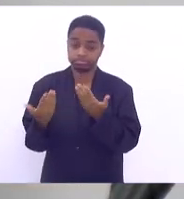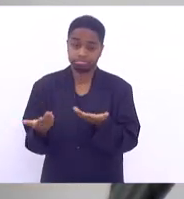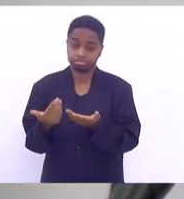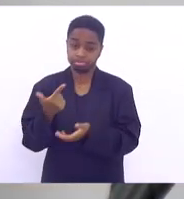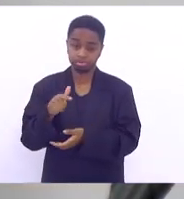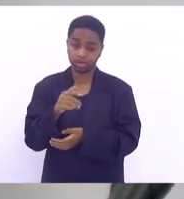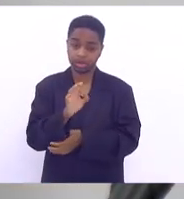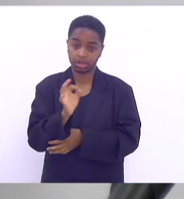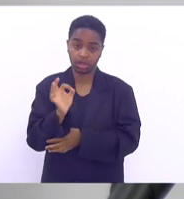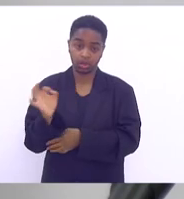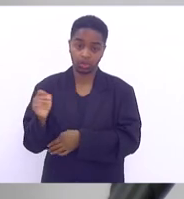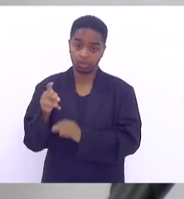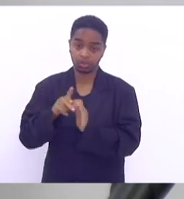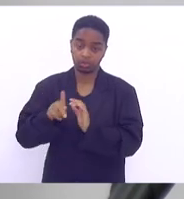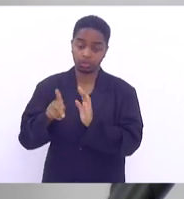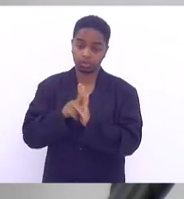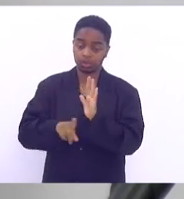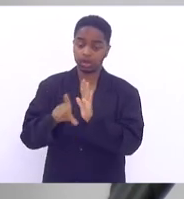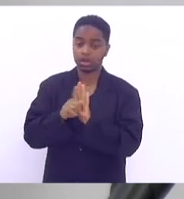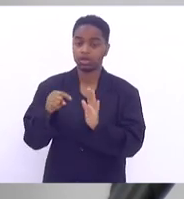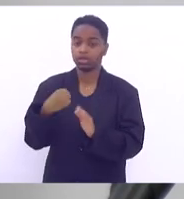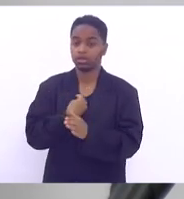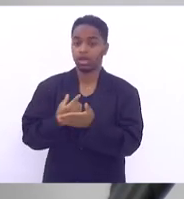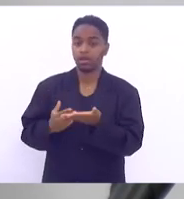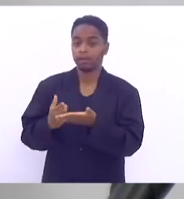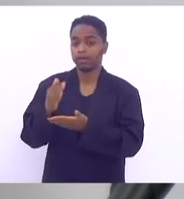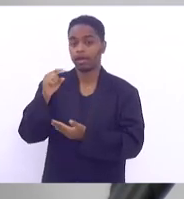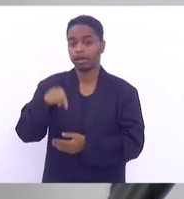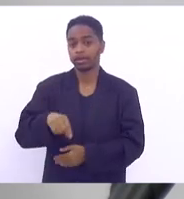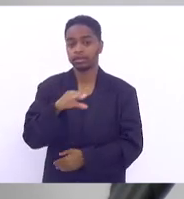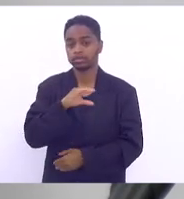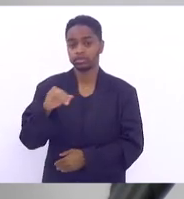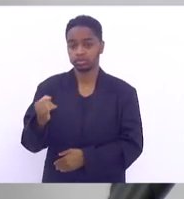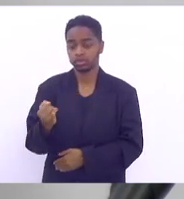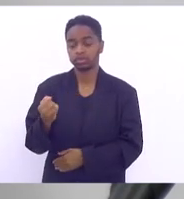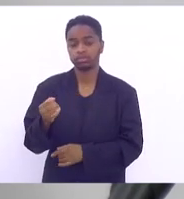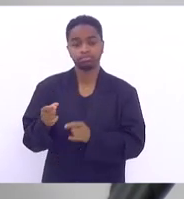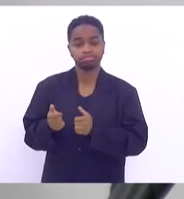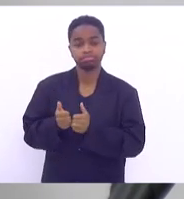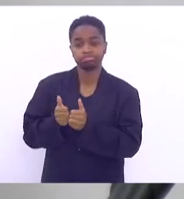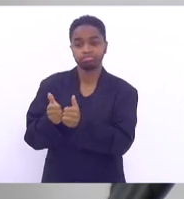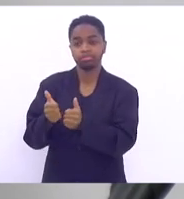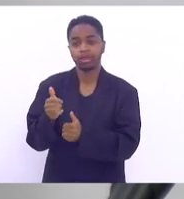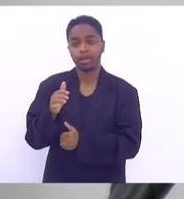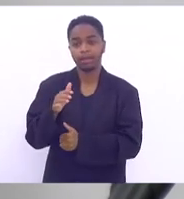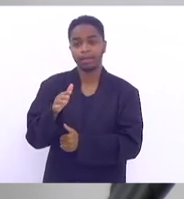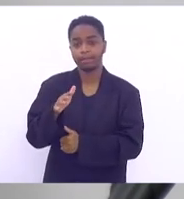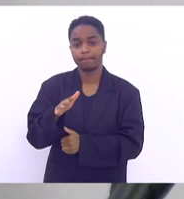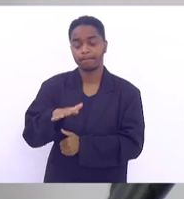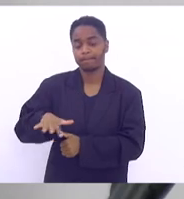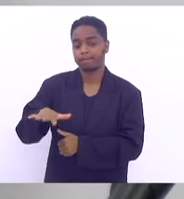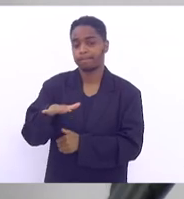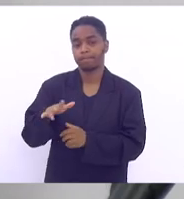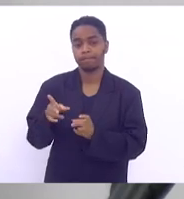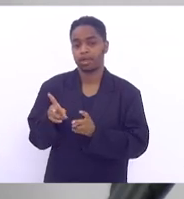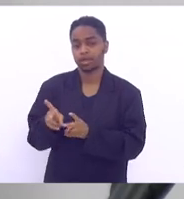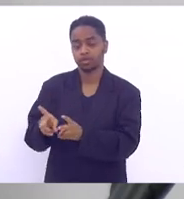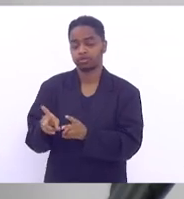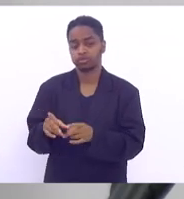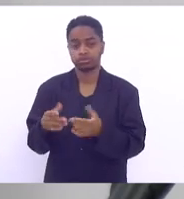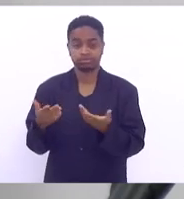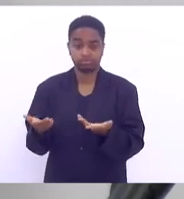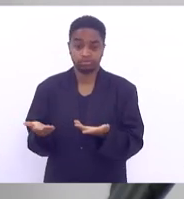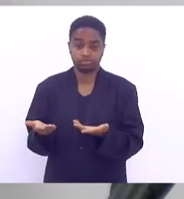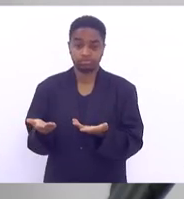nenhum projeto que nós tivéssemos aprovado aqui na CCJ que não fosse no mesmo sentido, quando autorizativo para prestigiar os